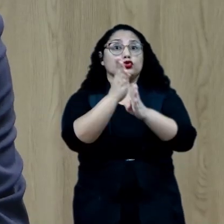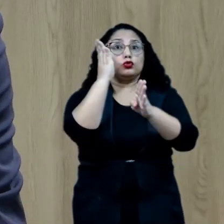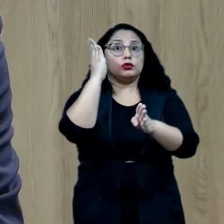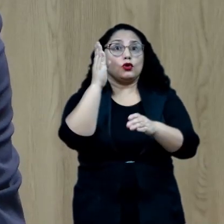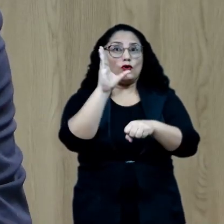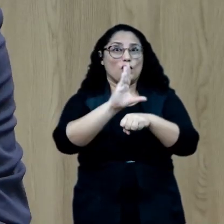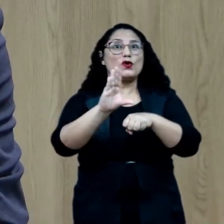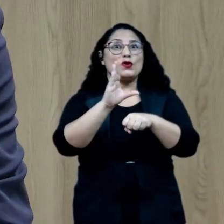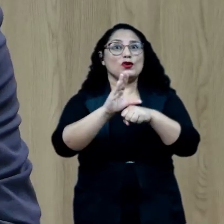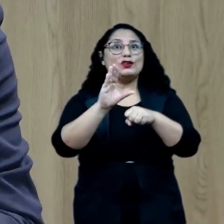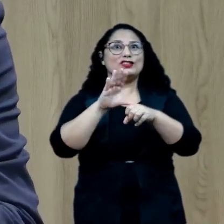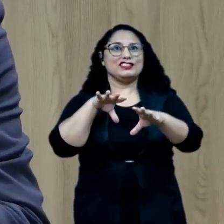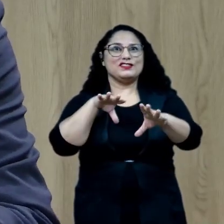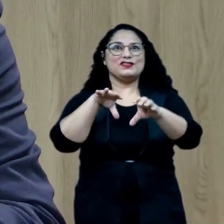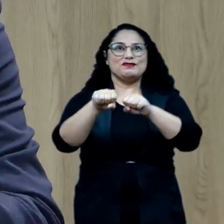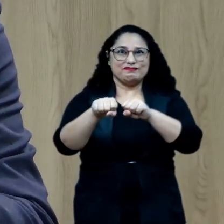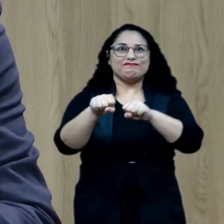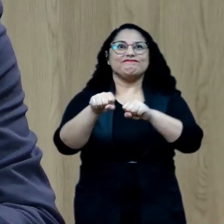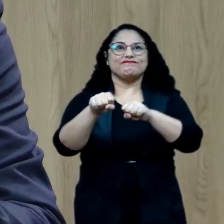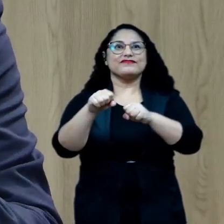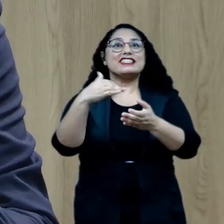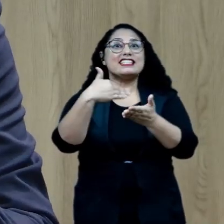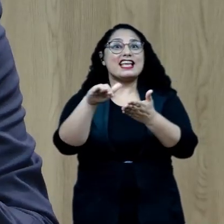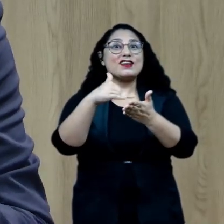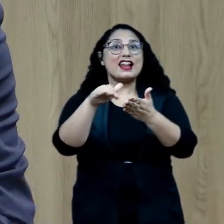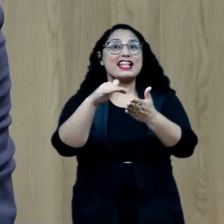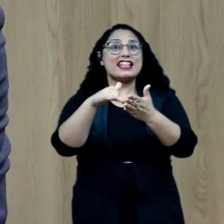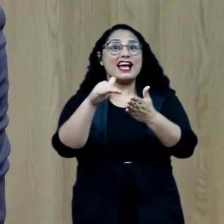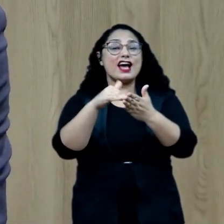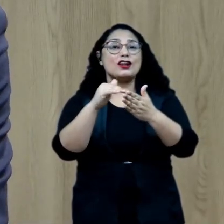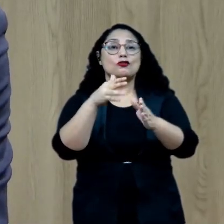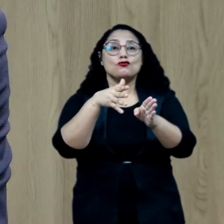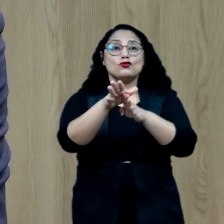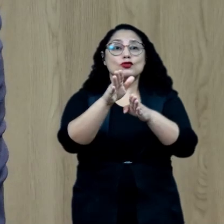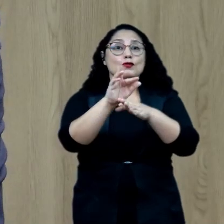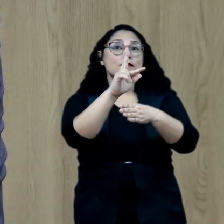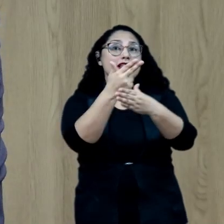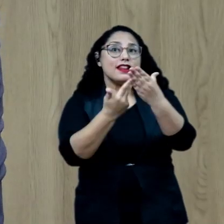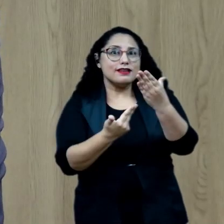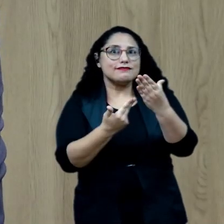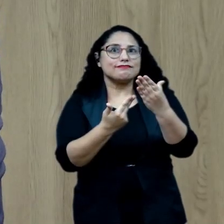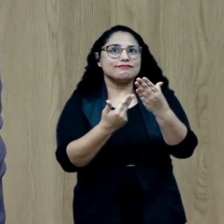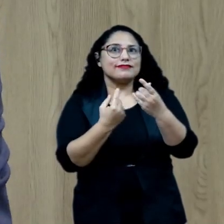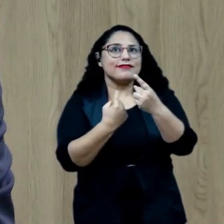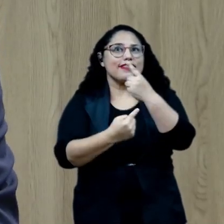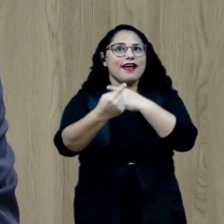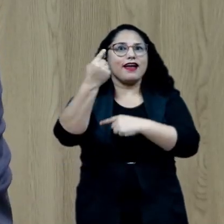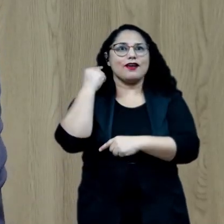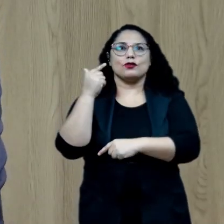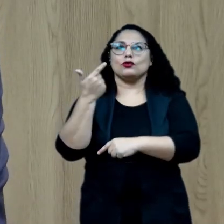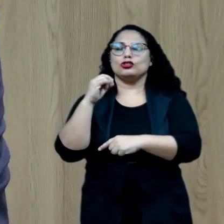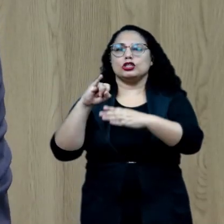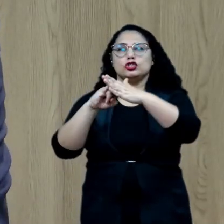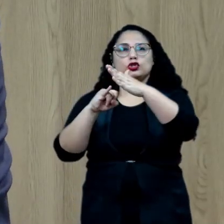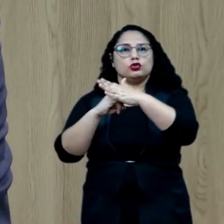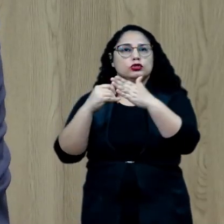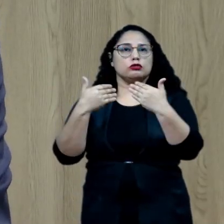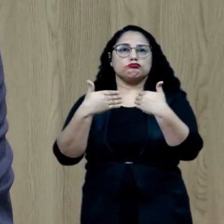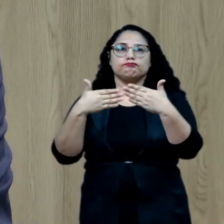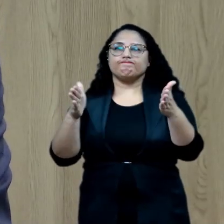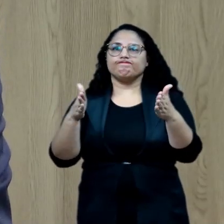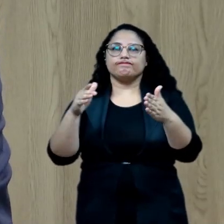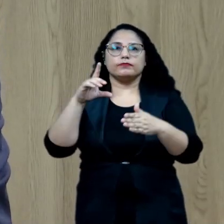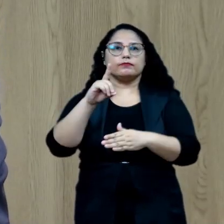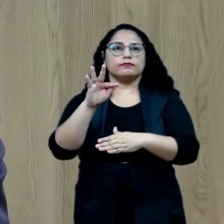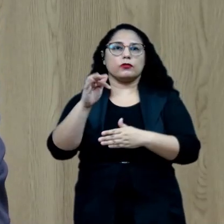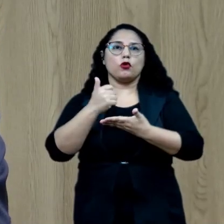existia um curso de graduação em secretariado executivo bilíngue. E na época não tínhamos nenhuma instituição pública no